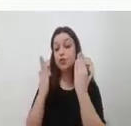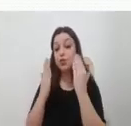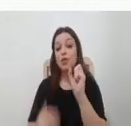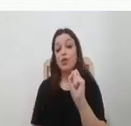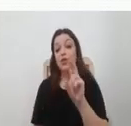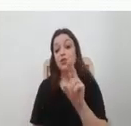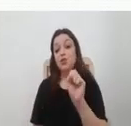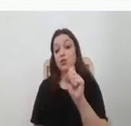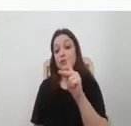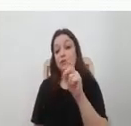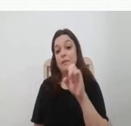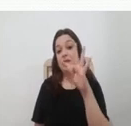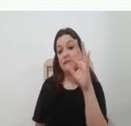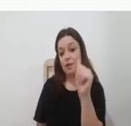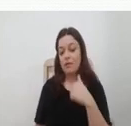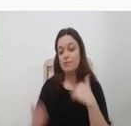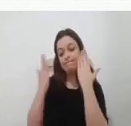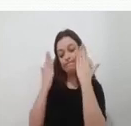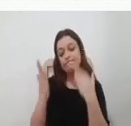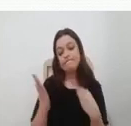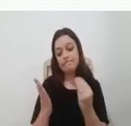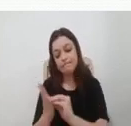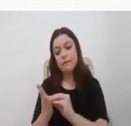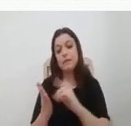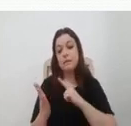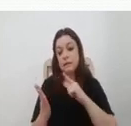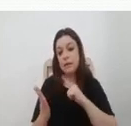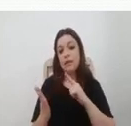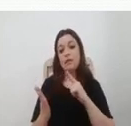que seja um caso de maus tratos, para ele poder